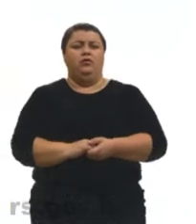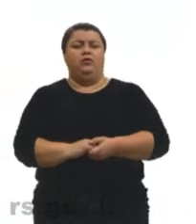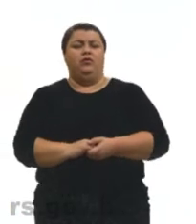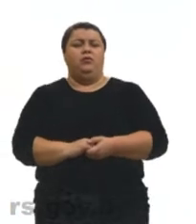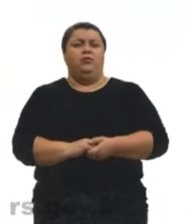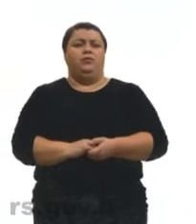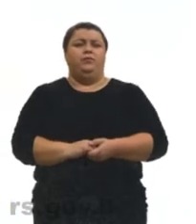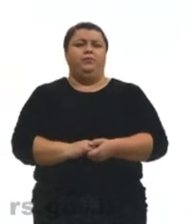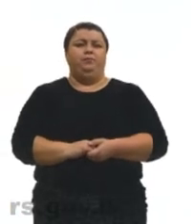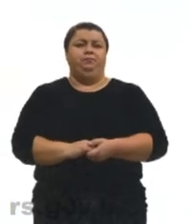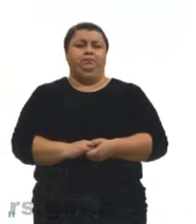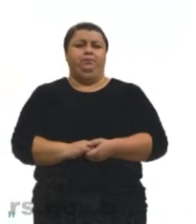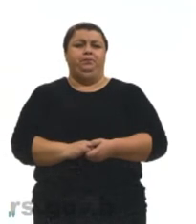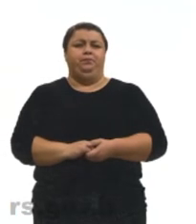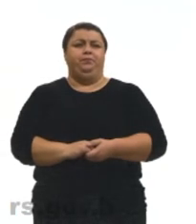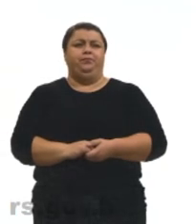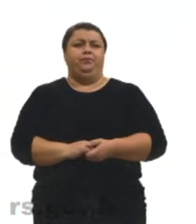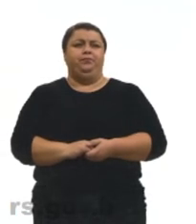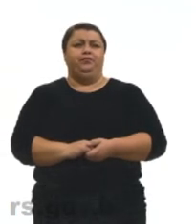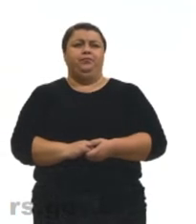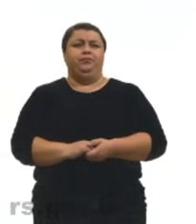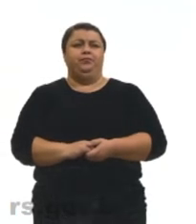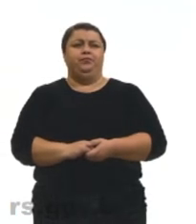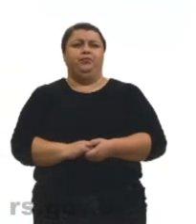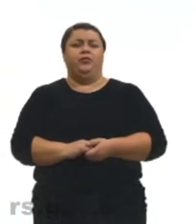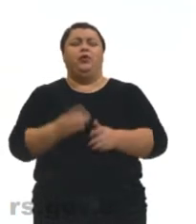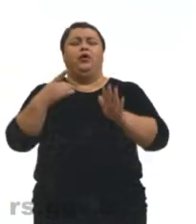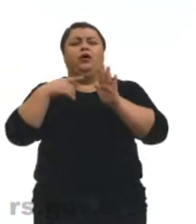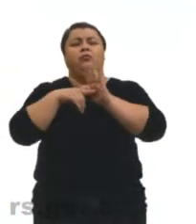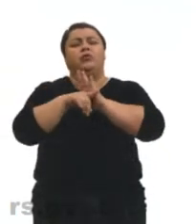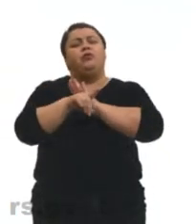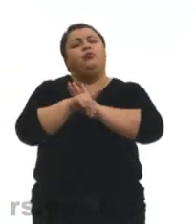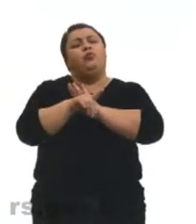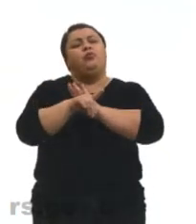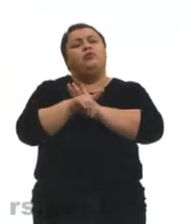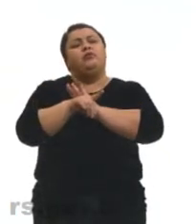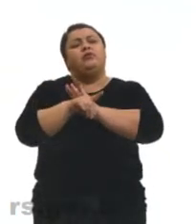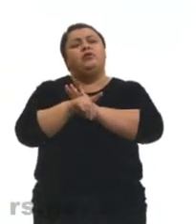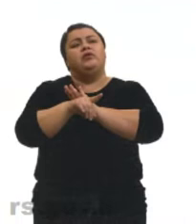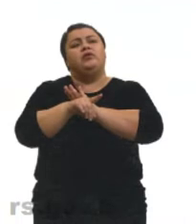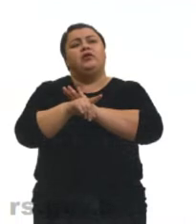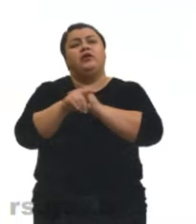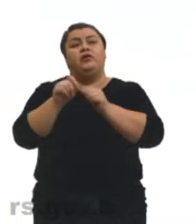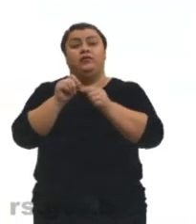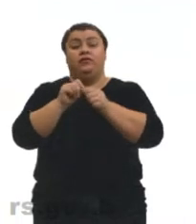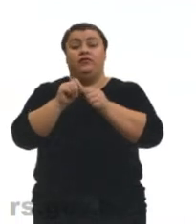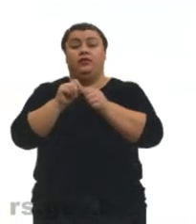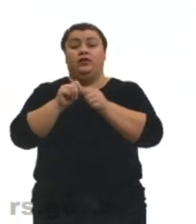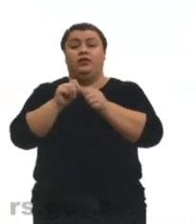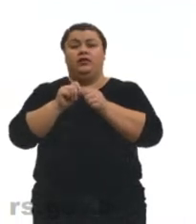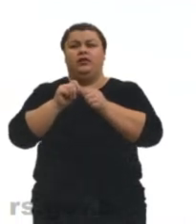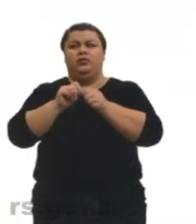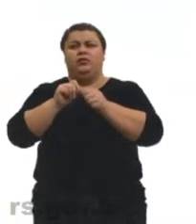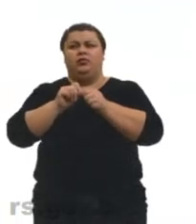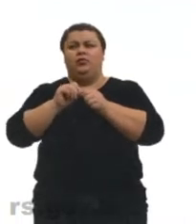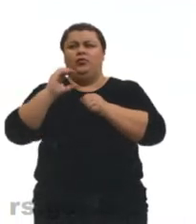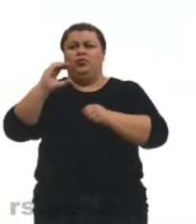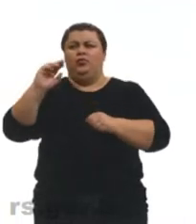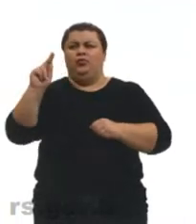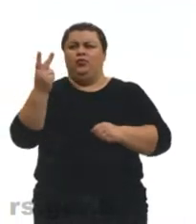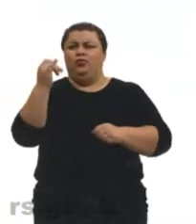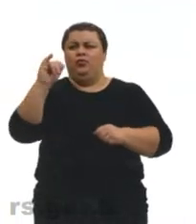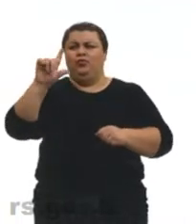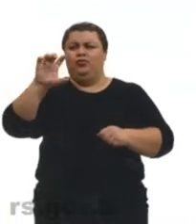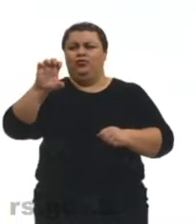nos seus museus o renunciado da questão então produzida no Chile no final da década de